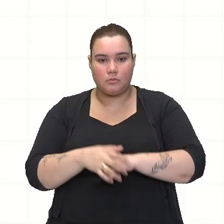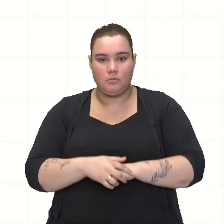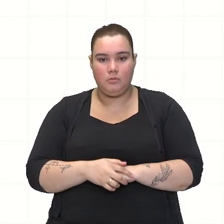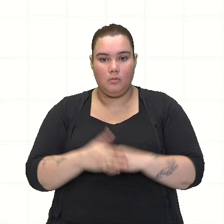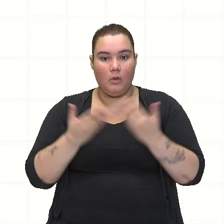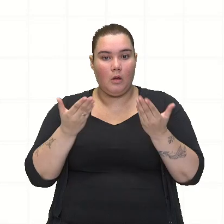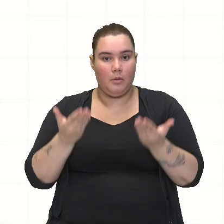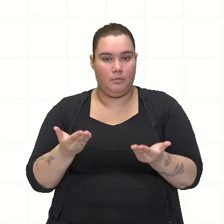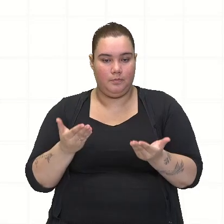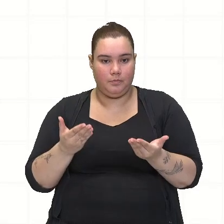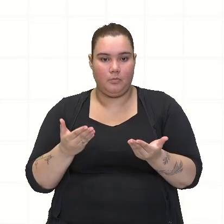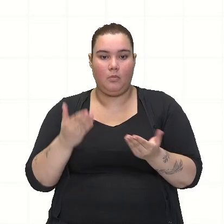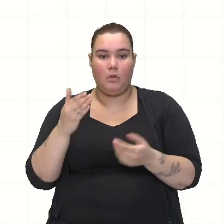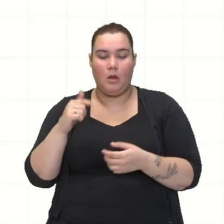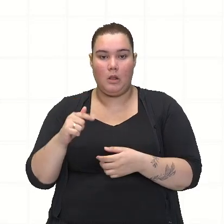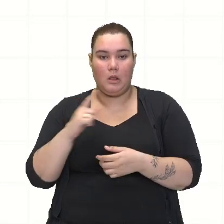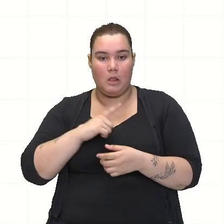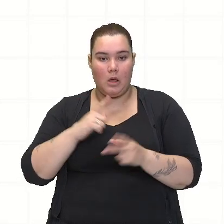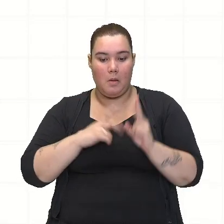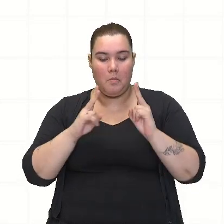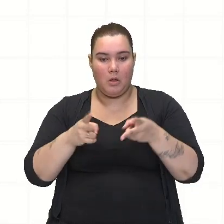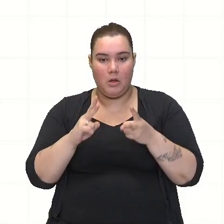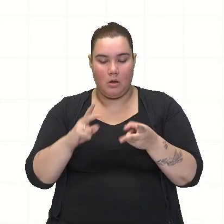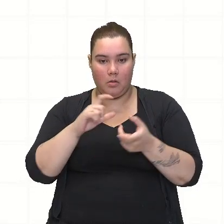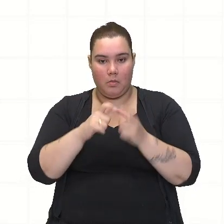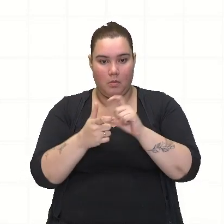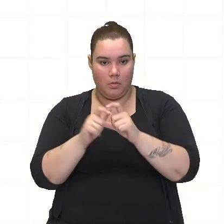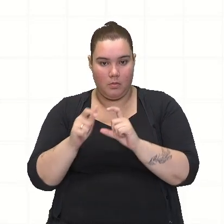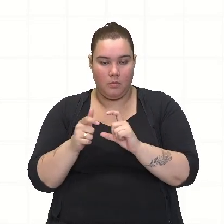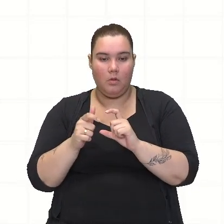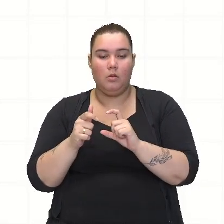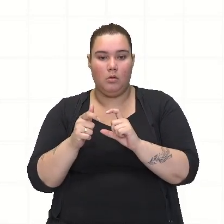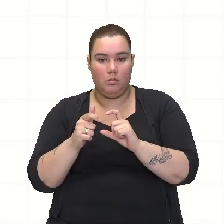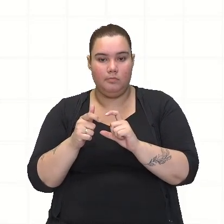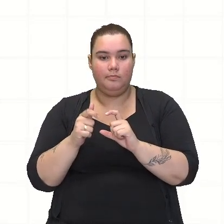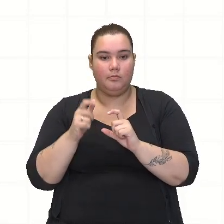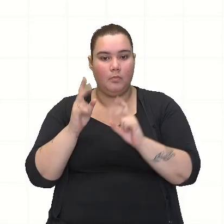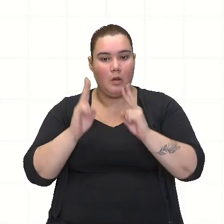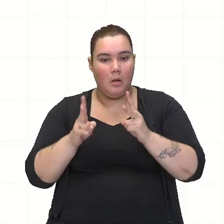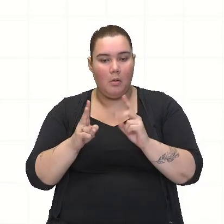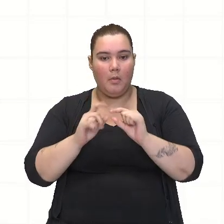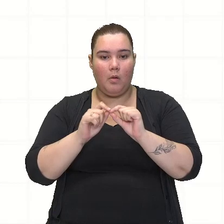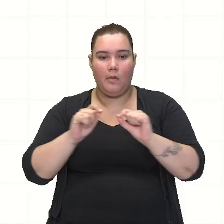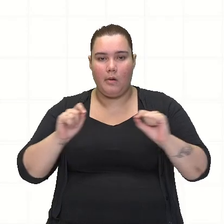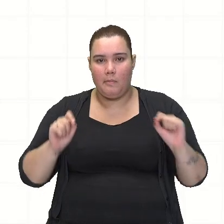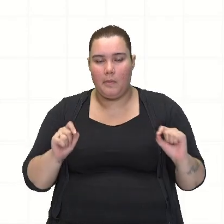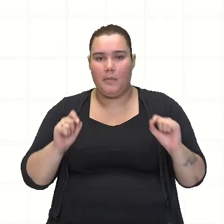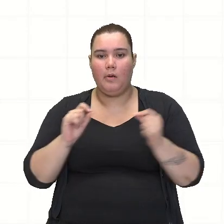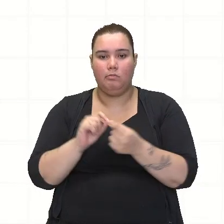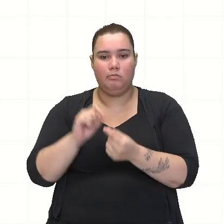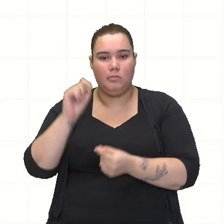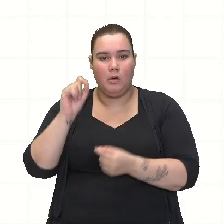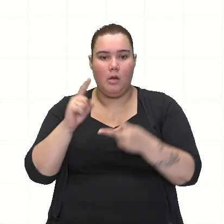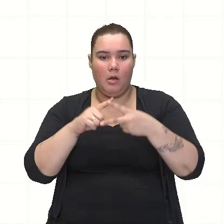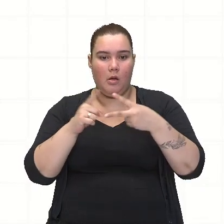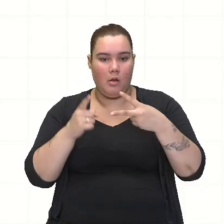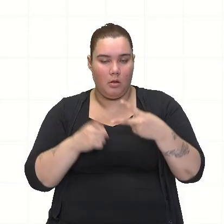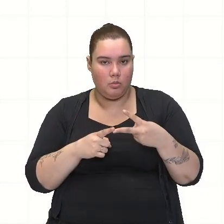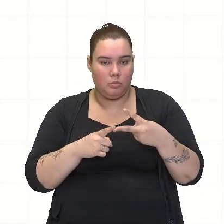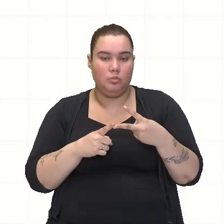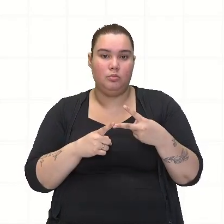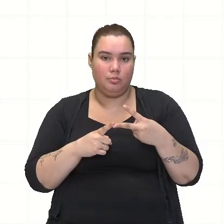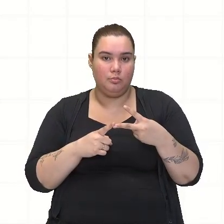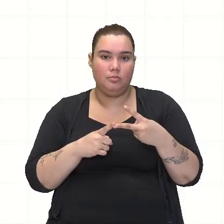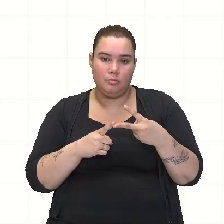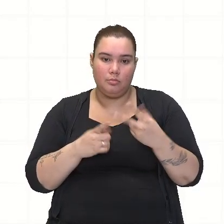Então, ao conservar as formas, ou seja, mantendo os comprimentos, são figuras, então